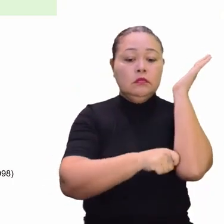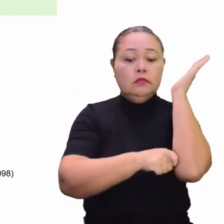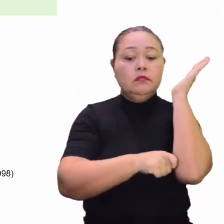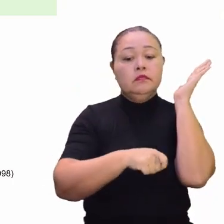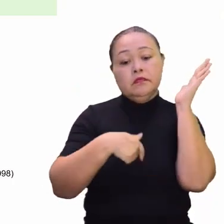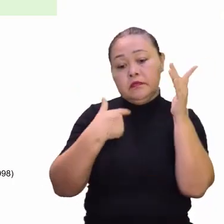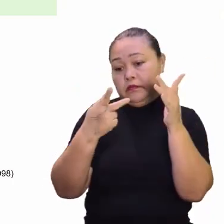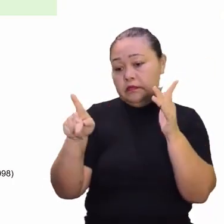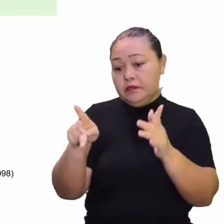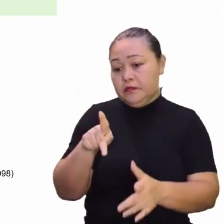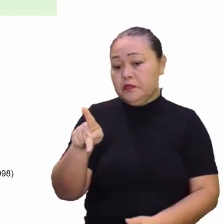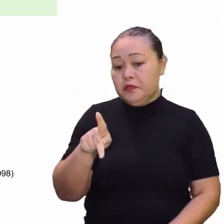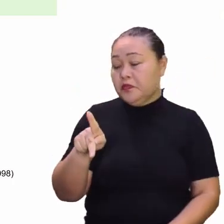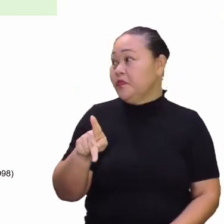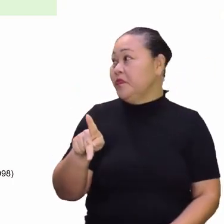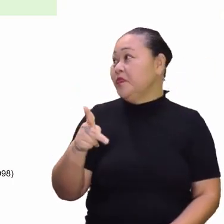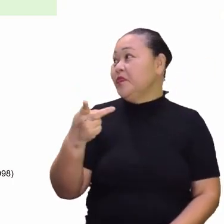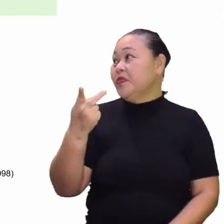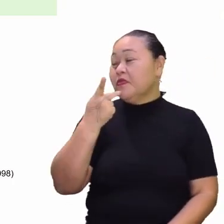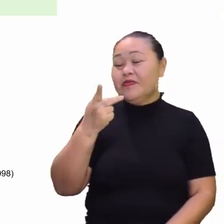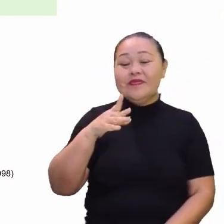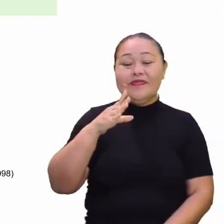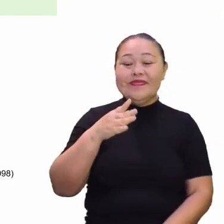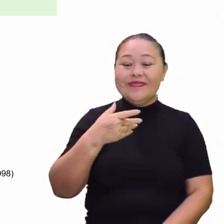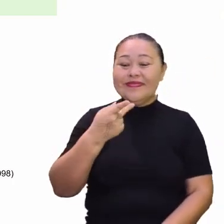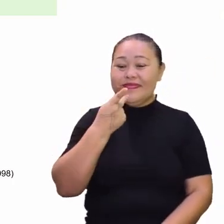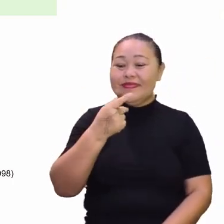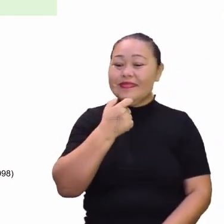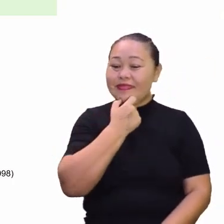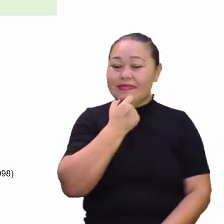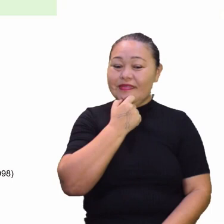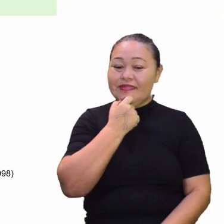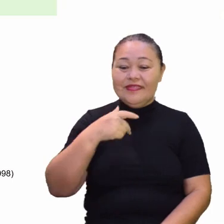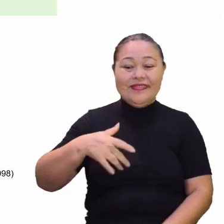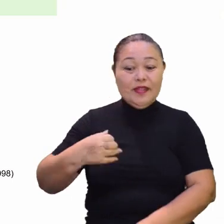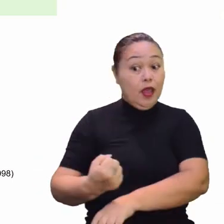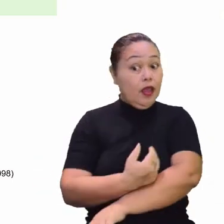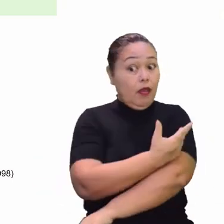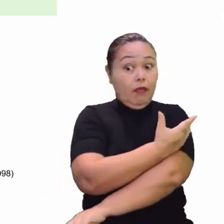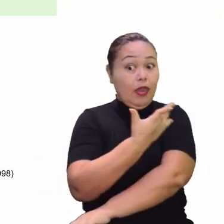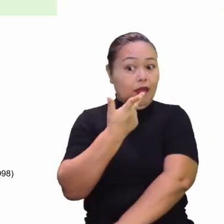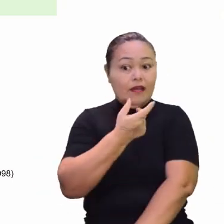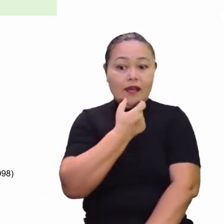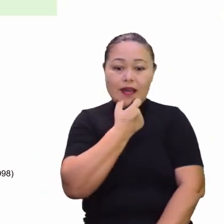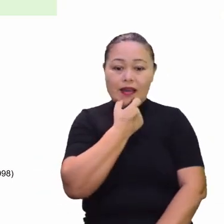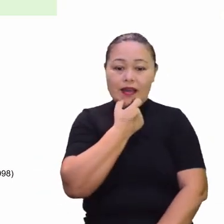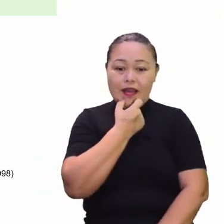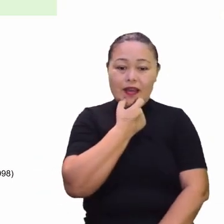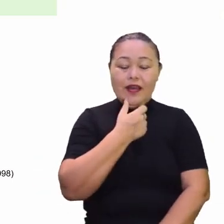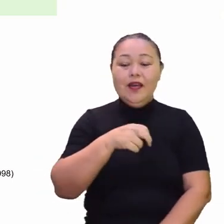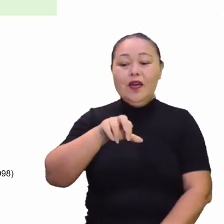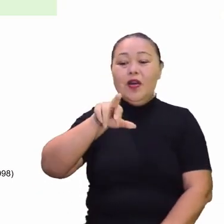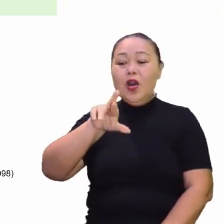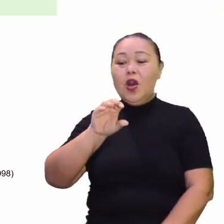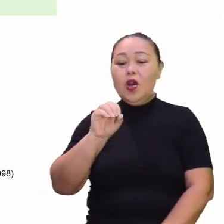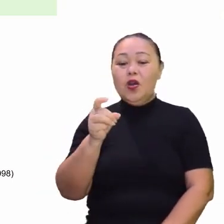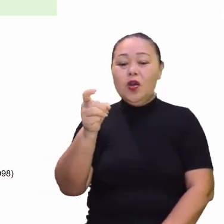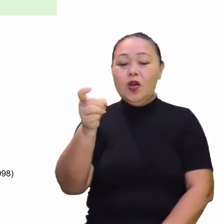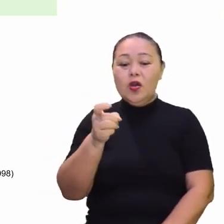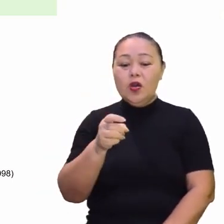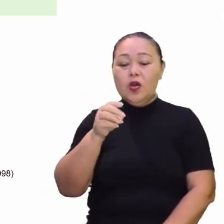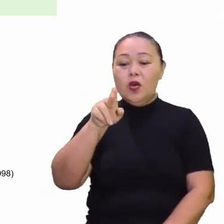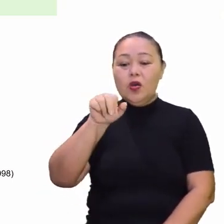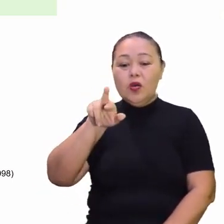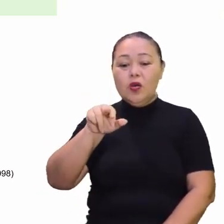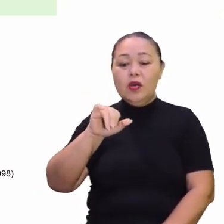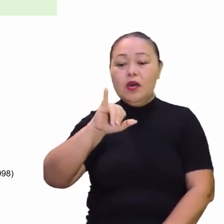borracha. Como o professor fala bem o inglês, eu deixo para ele falar. Vai, professor Jorge, arrepia aí no inglês aí. A Hawkesbury